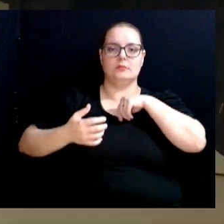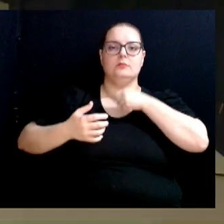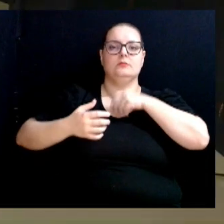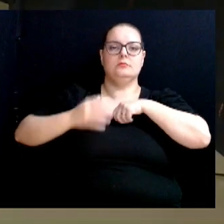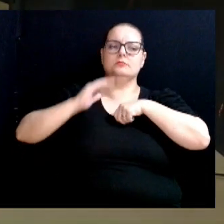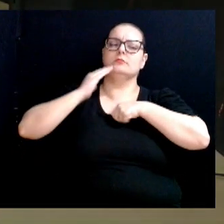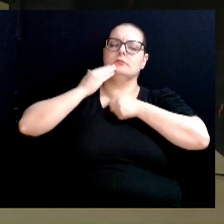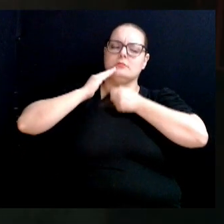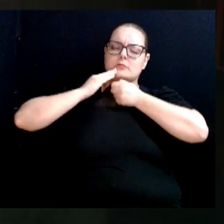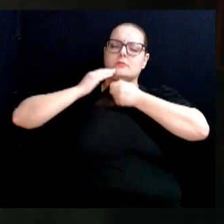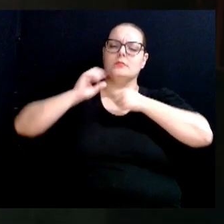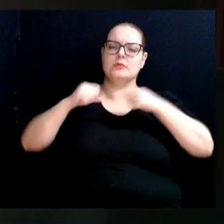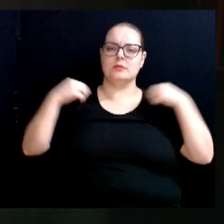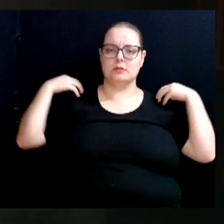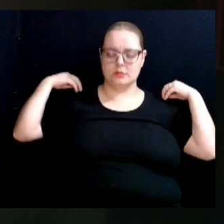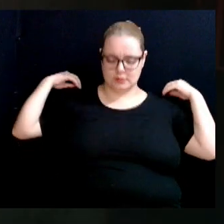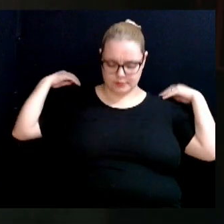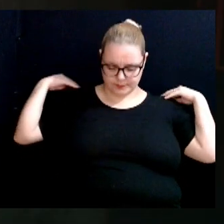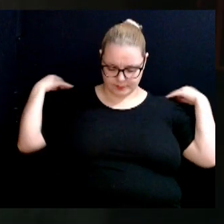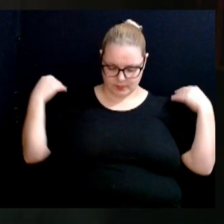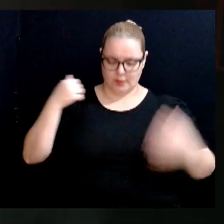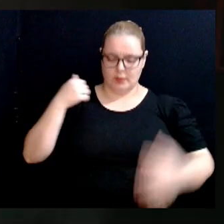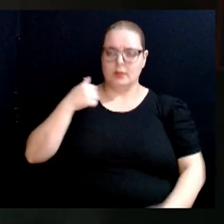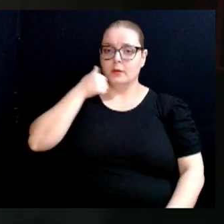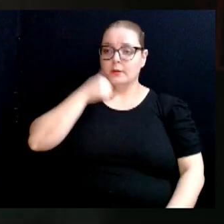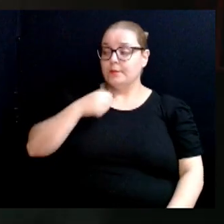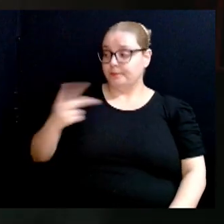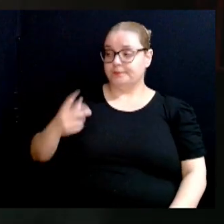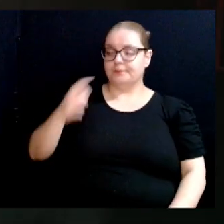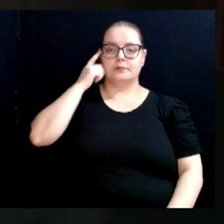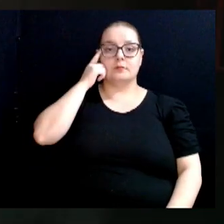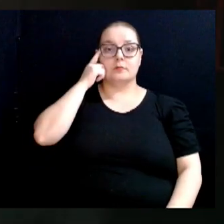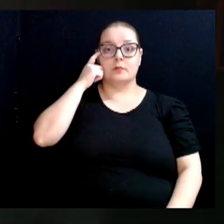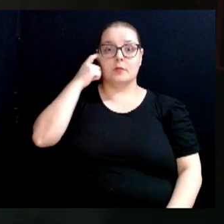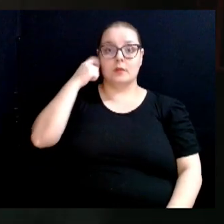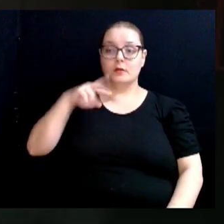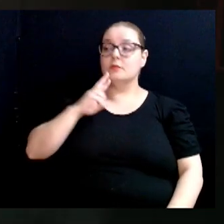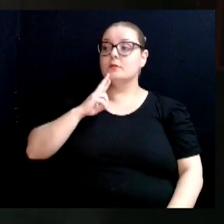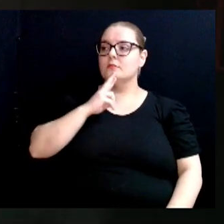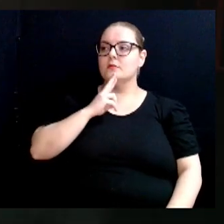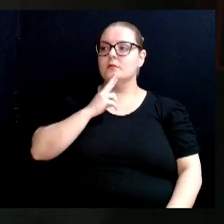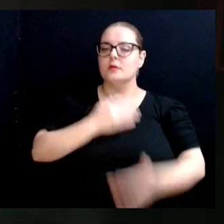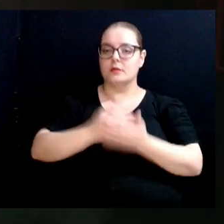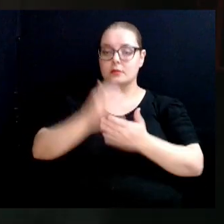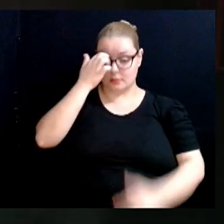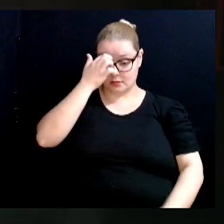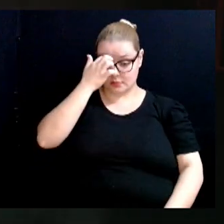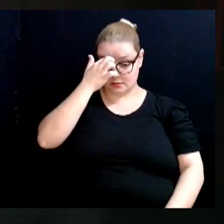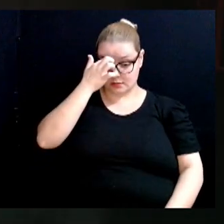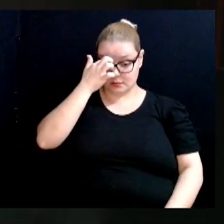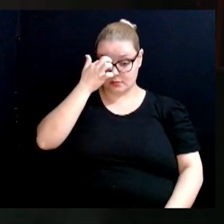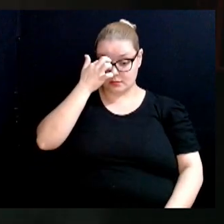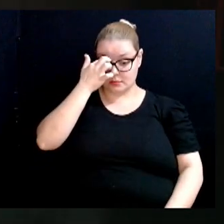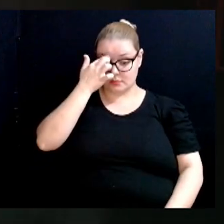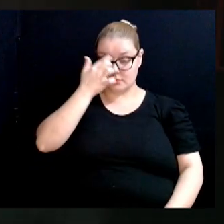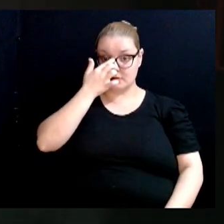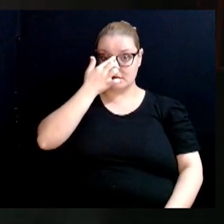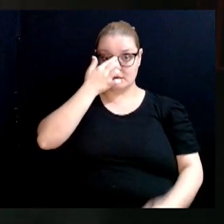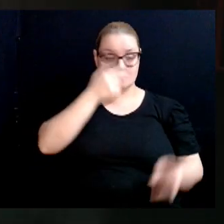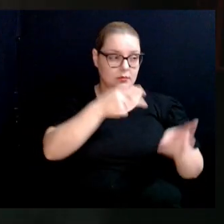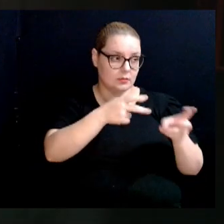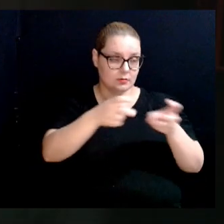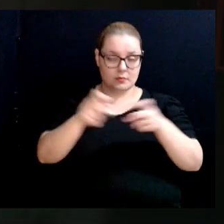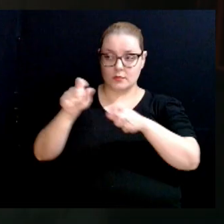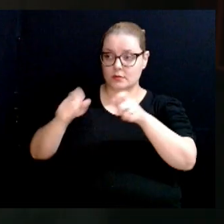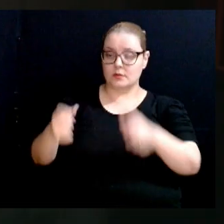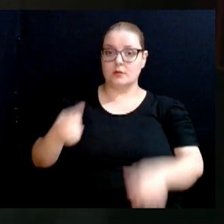Meninas sabem que quando a gente vai em restaurante, muitas vezes a gente começa a observar as pessoas. Eu tenho visto, não sei se é